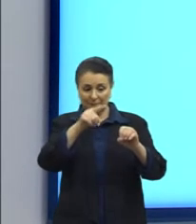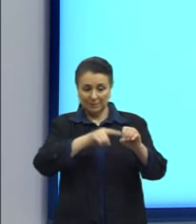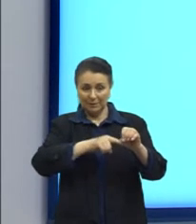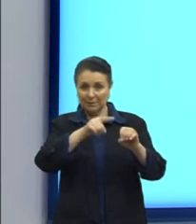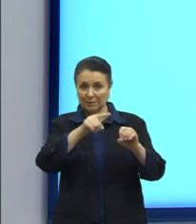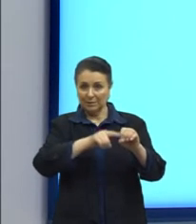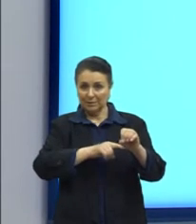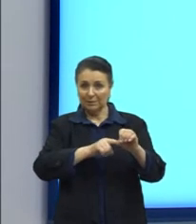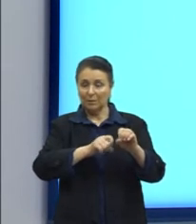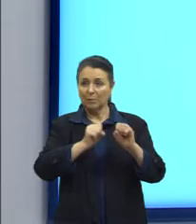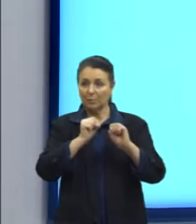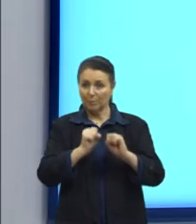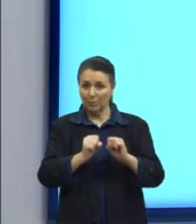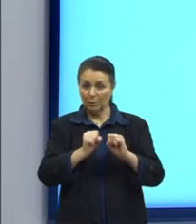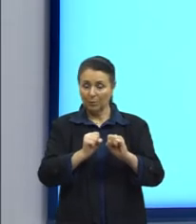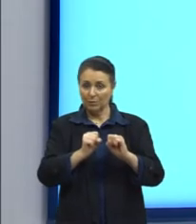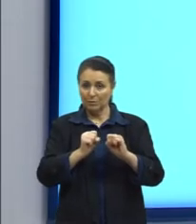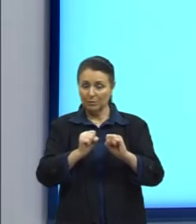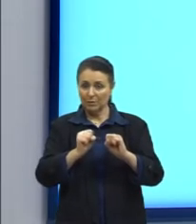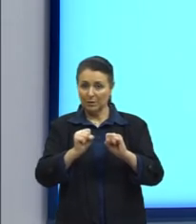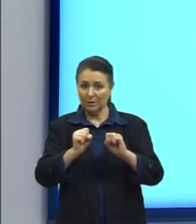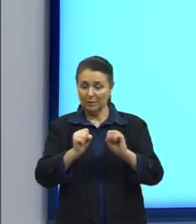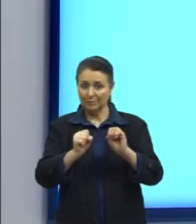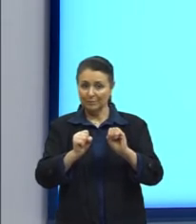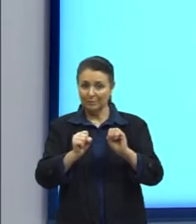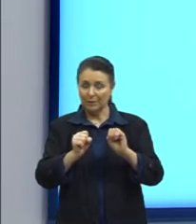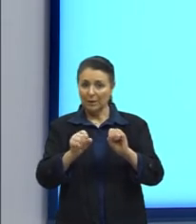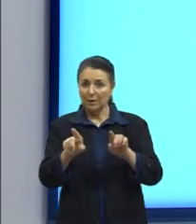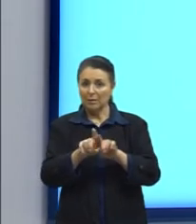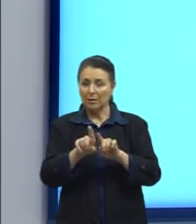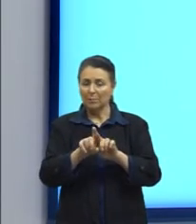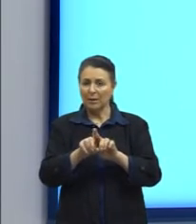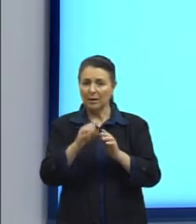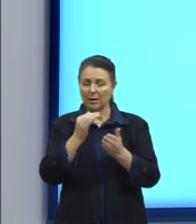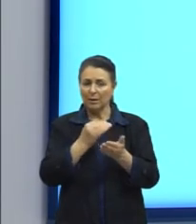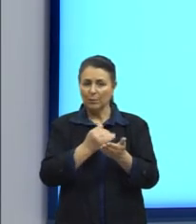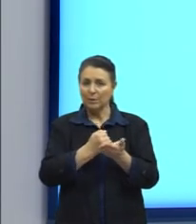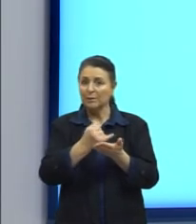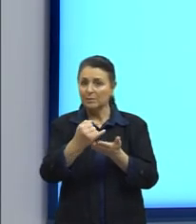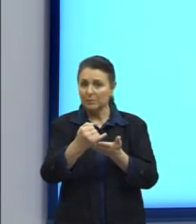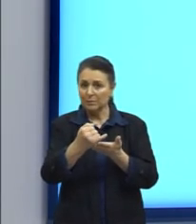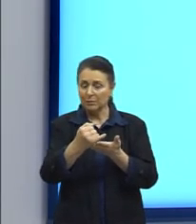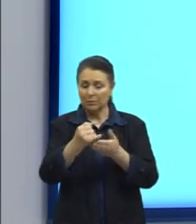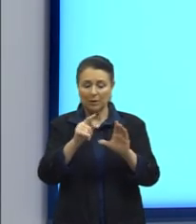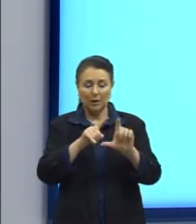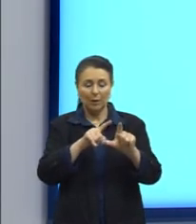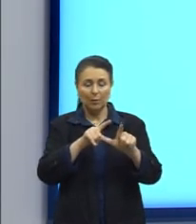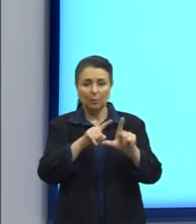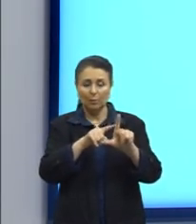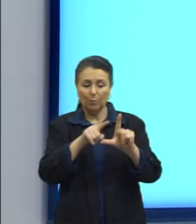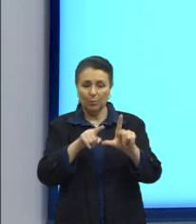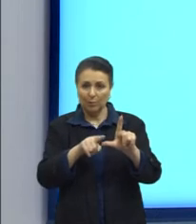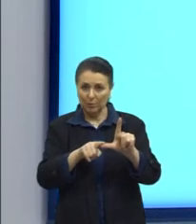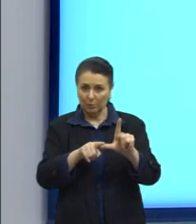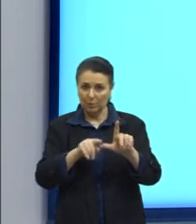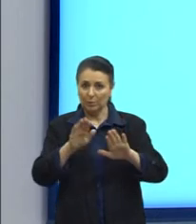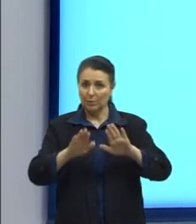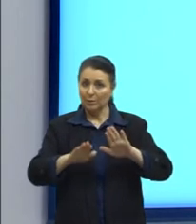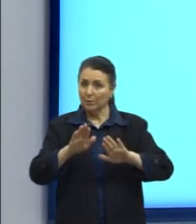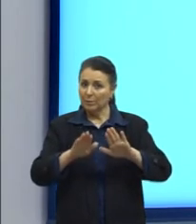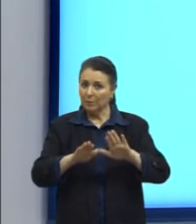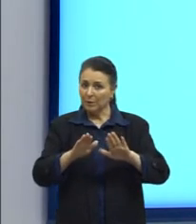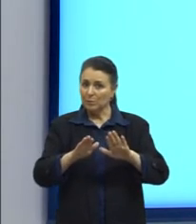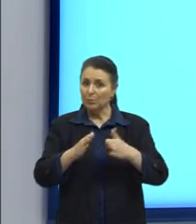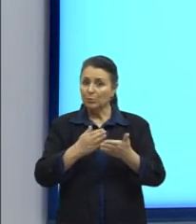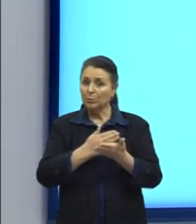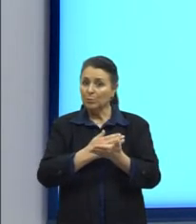ele pode ser acrescido de um que a gente chama de fase inicial que é um ângulo e depende da onde eu estou começando